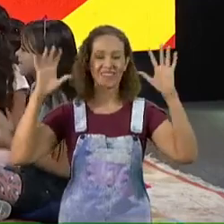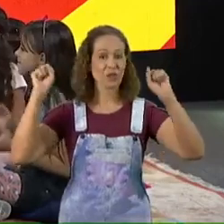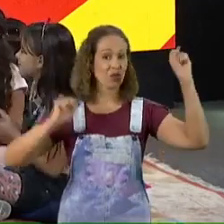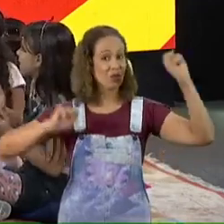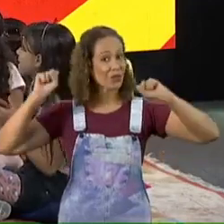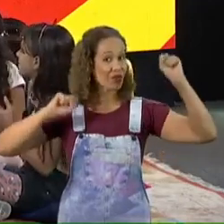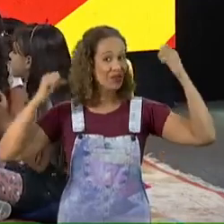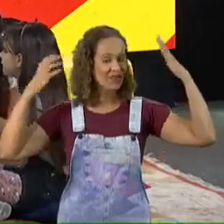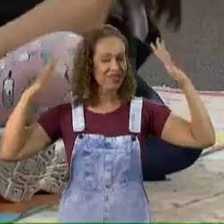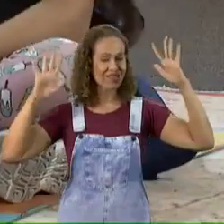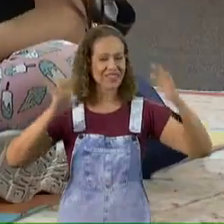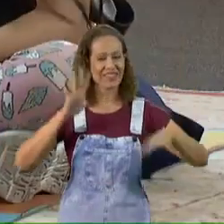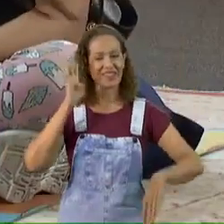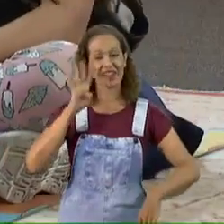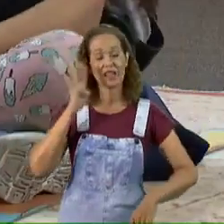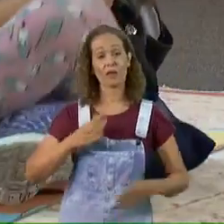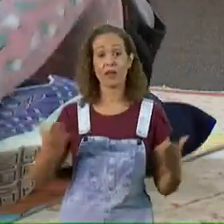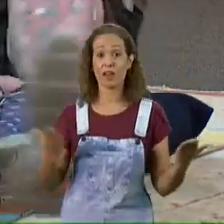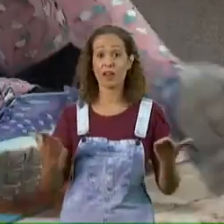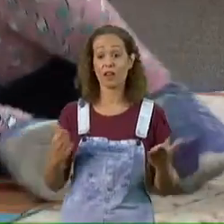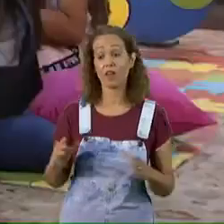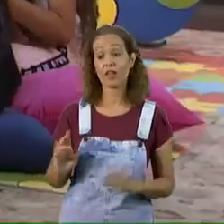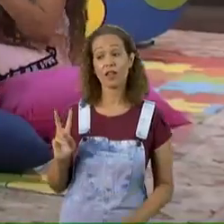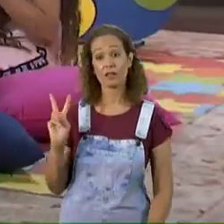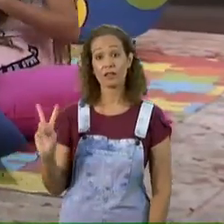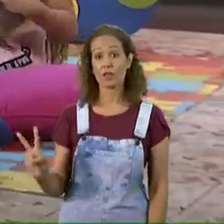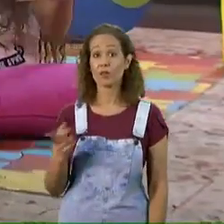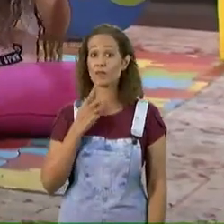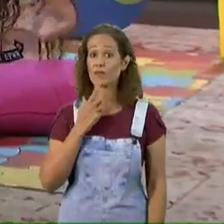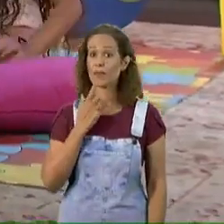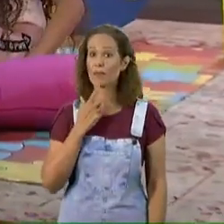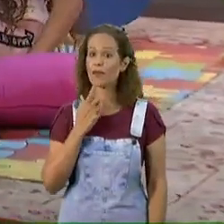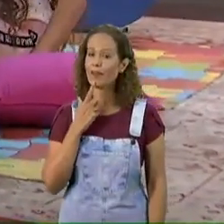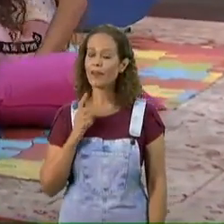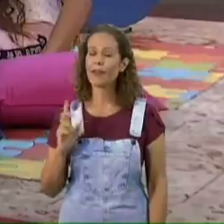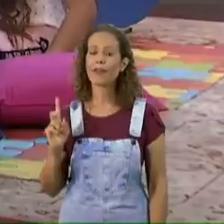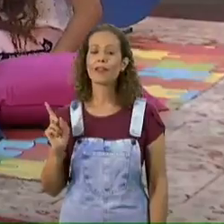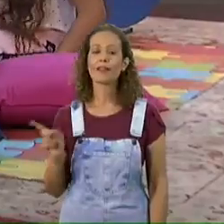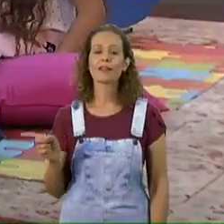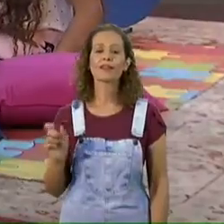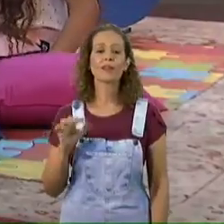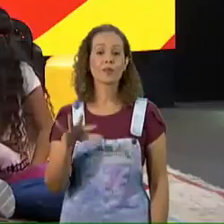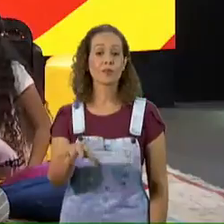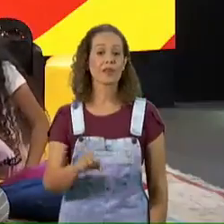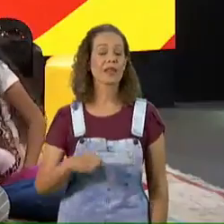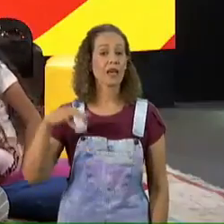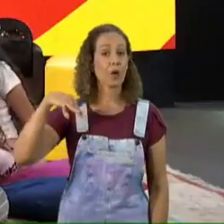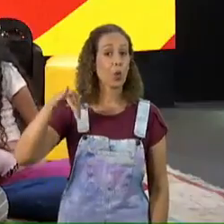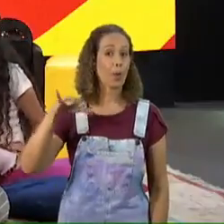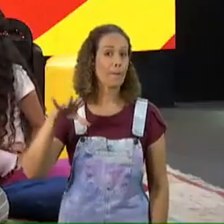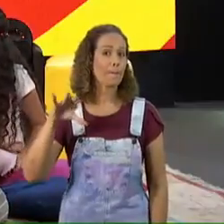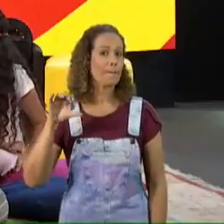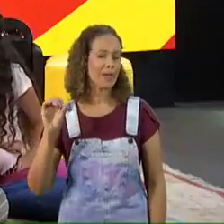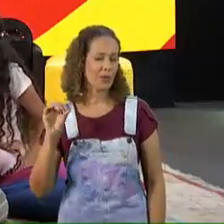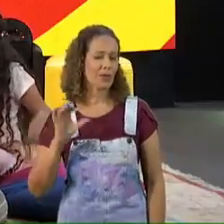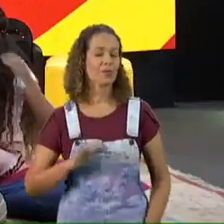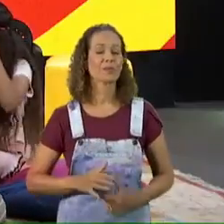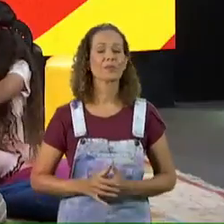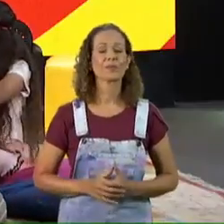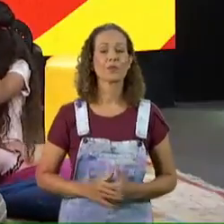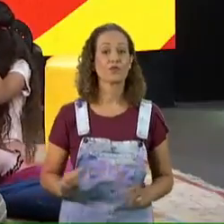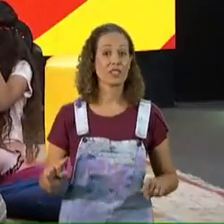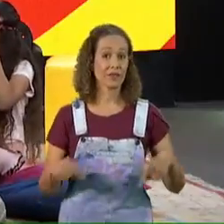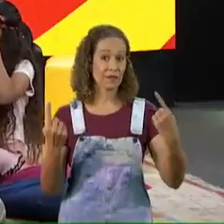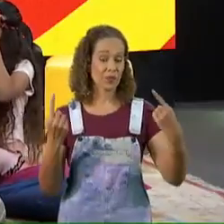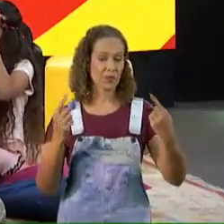Uhul! Yeah! Vem cá. Agora a equipe vermelha vai tirar aqui. Cada uma das duas vai pegar um mico. Pode tirar aí, Valentina, na testa. Tomara.